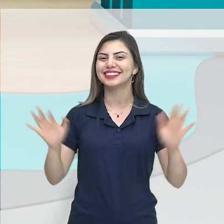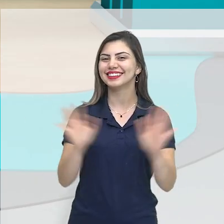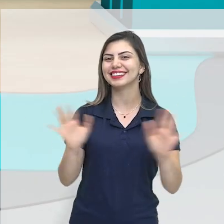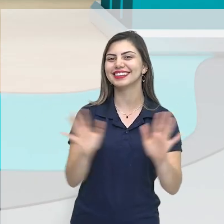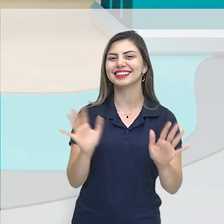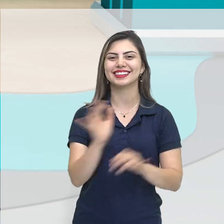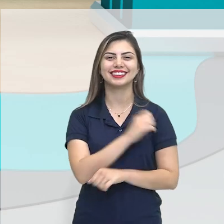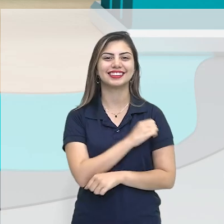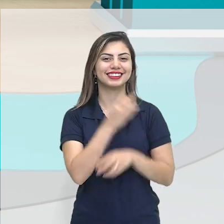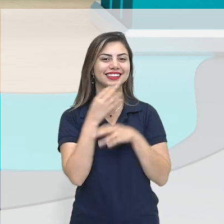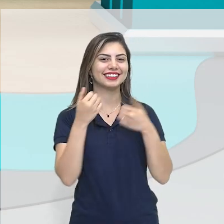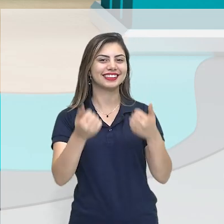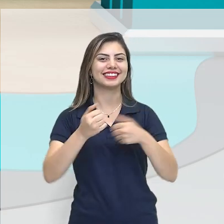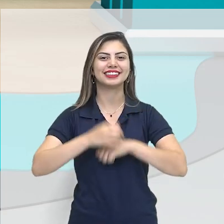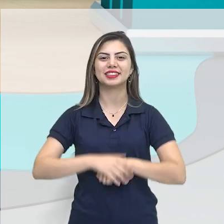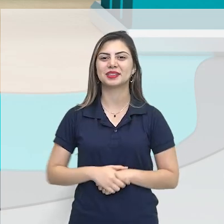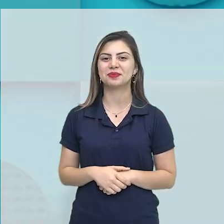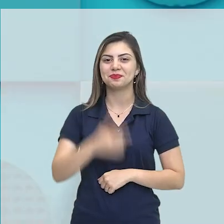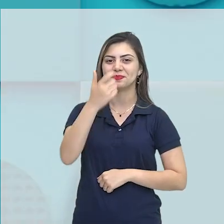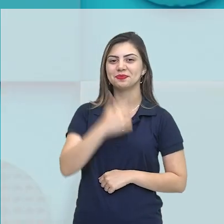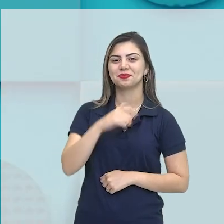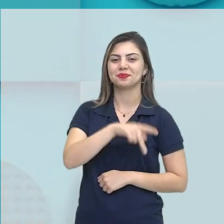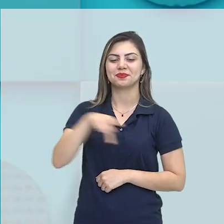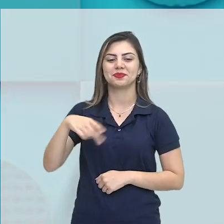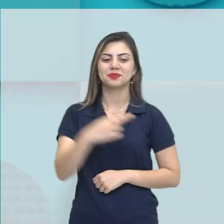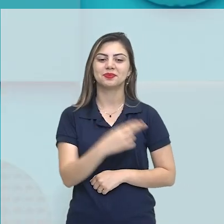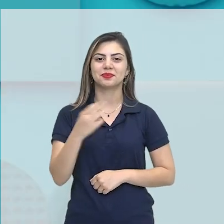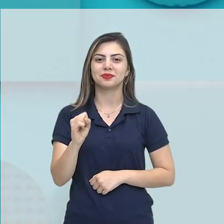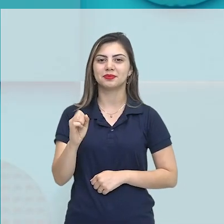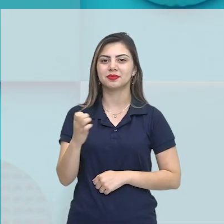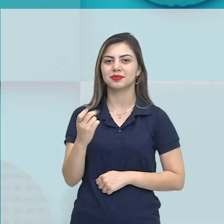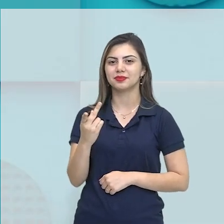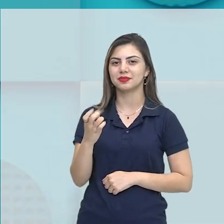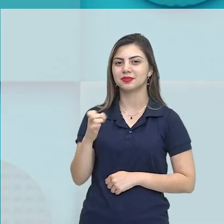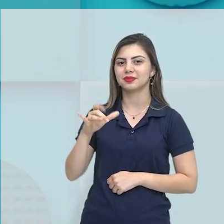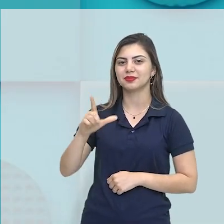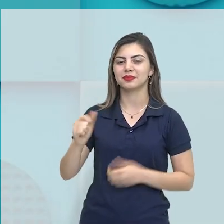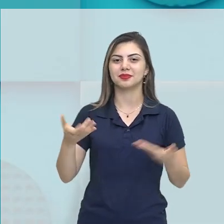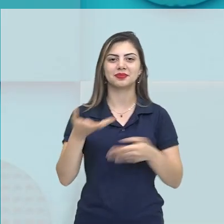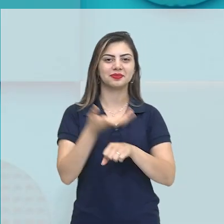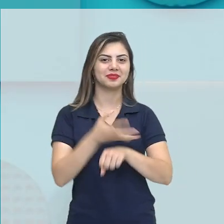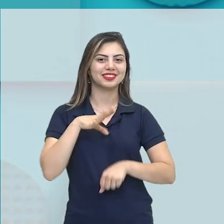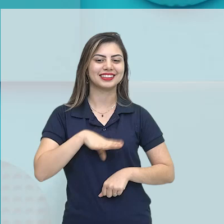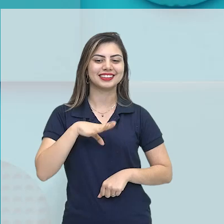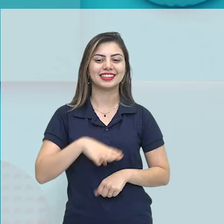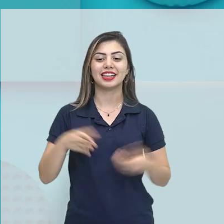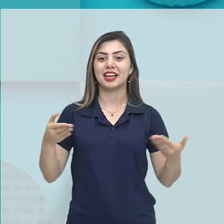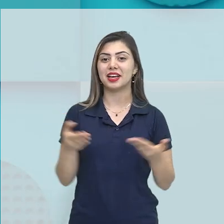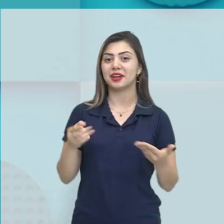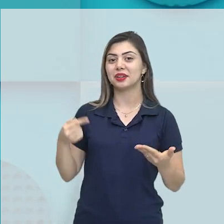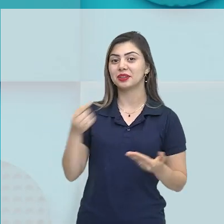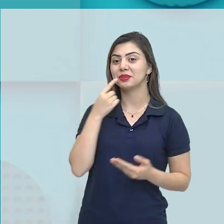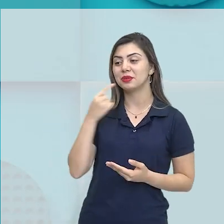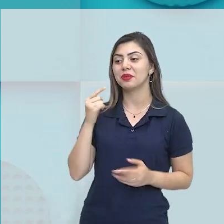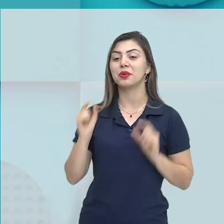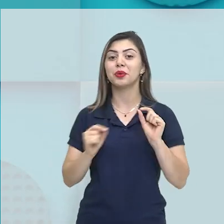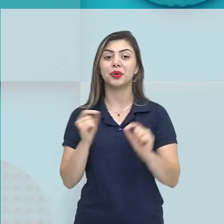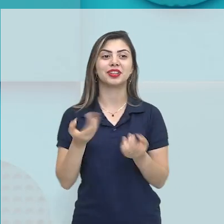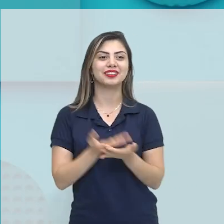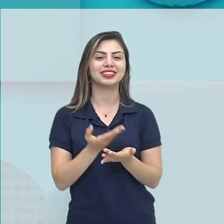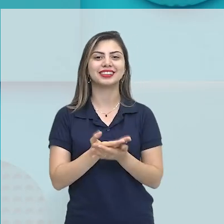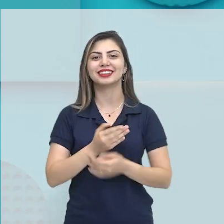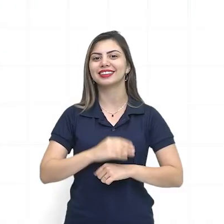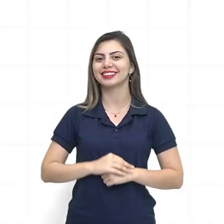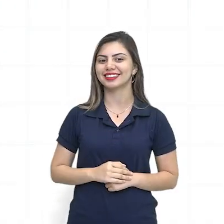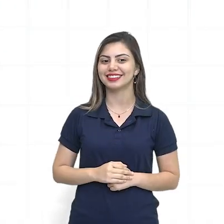Olá, alunos, tudo bem com vocês? Sou a professora Sheila Rodrigues, do componente de Língua Portuguesa. Vamos conhecer o que é que nós temos na nossa aula